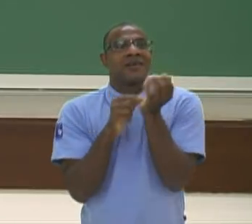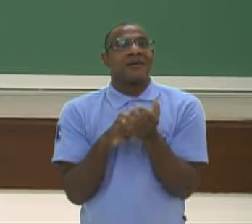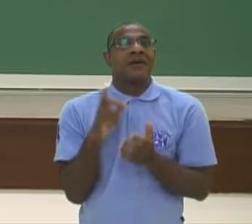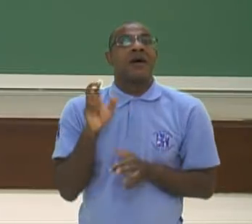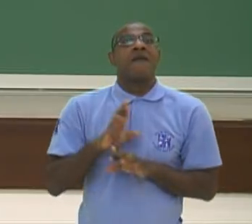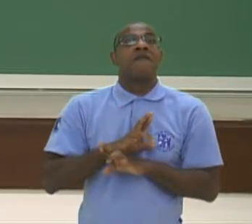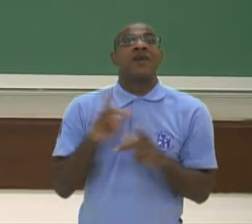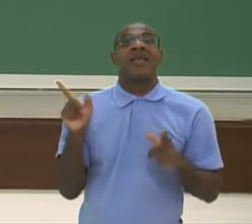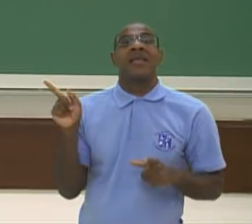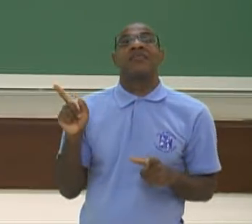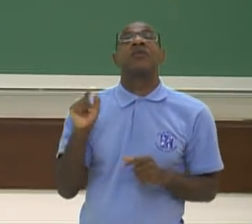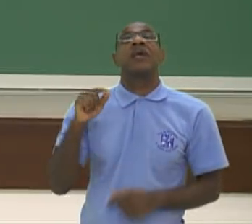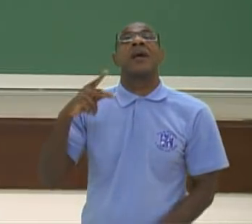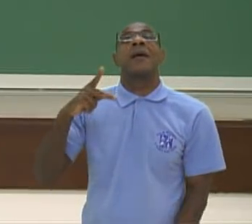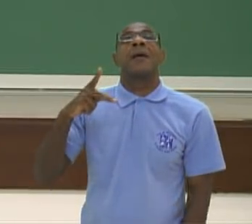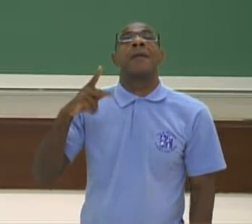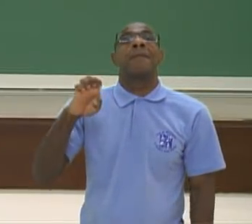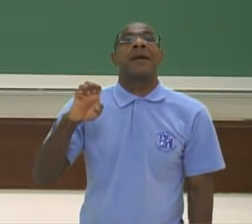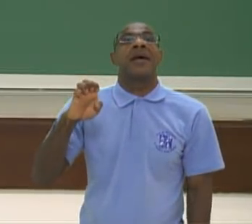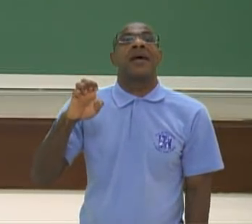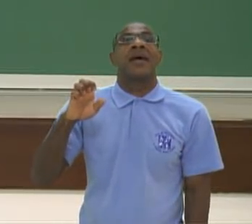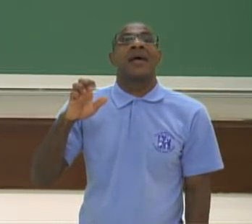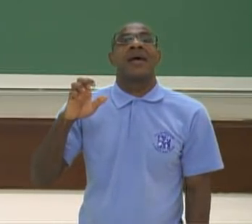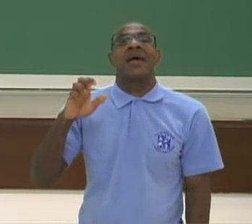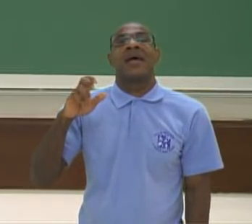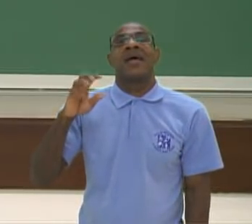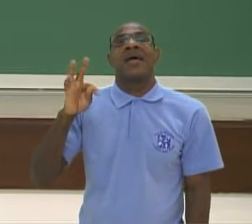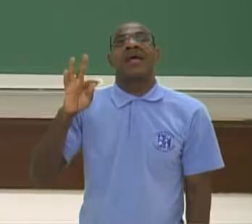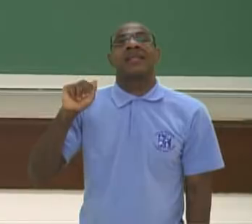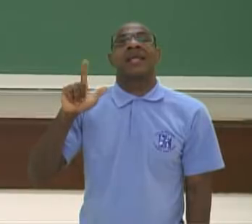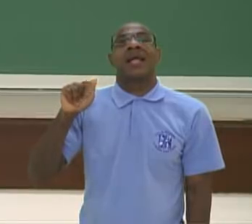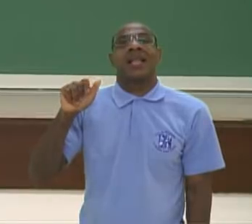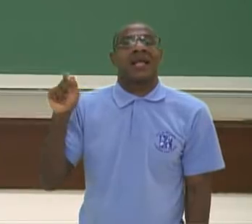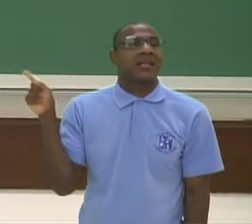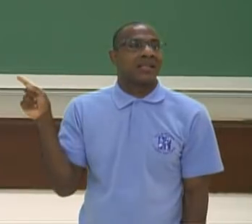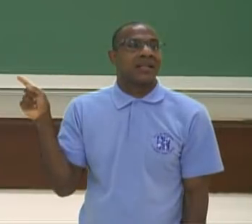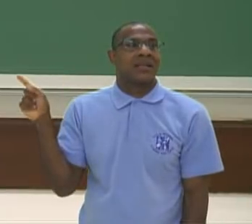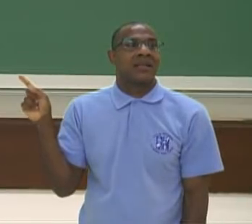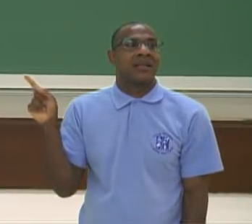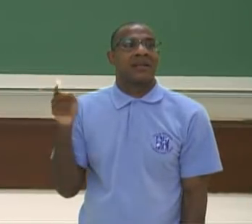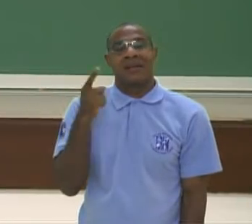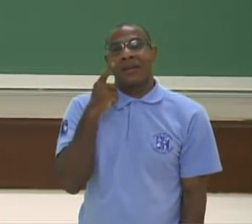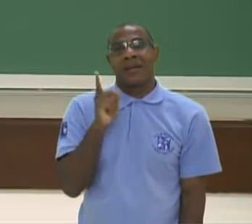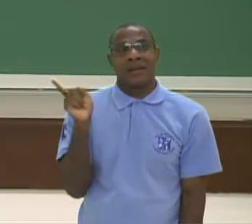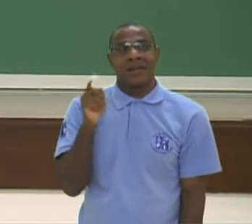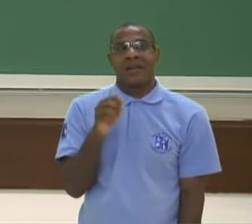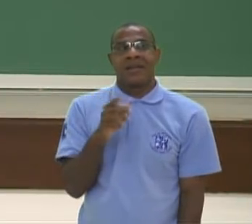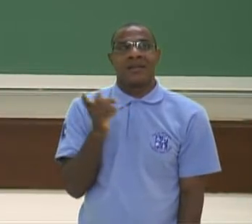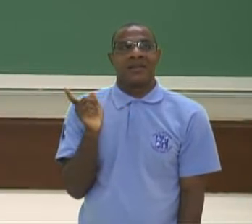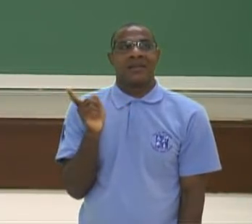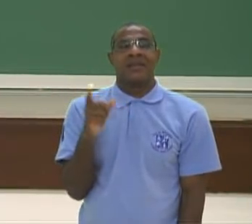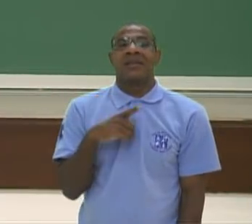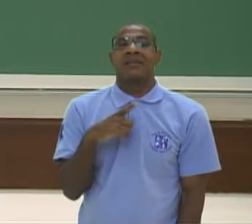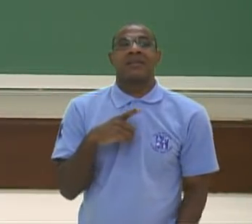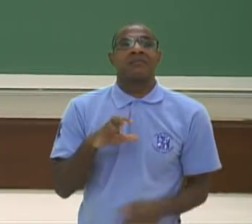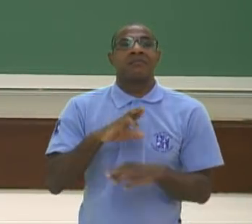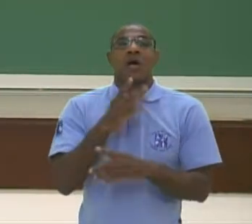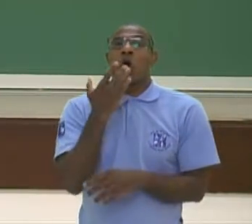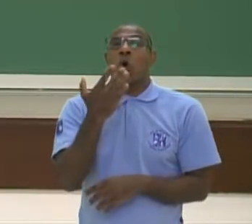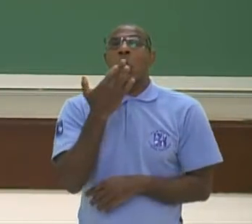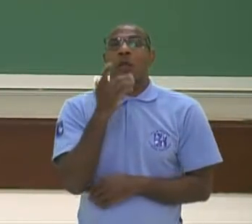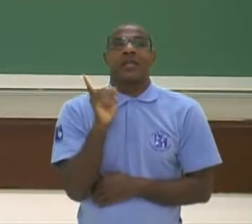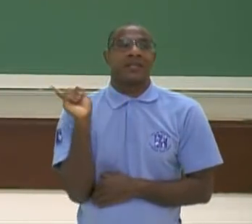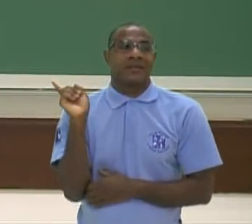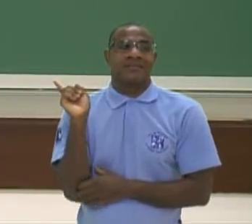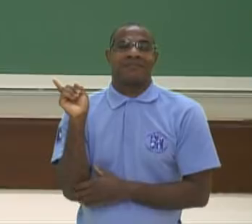das pétalas. A gente tem aqui no exemplo da nossa flor de hoje, que é um hibiscus, pétalas extremamente coloridas,